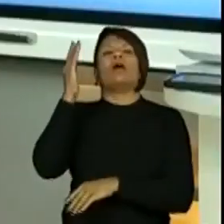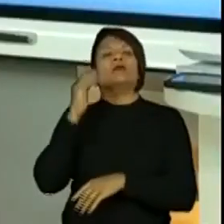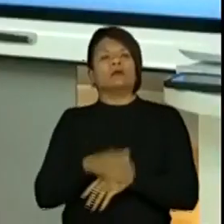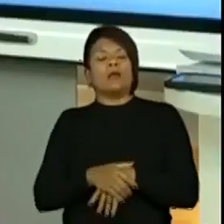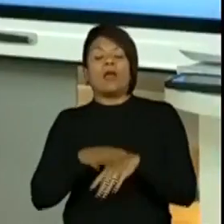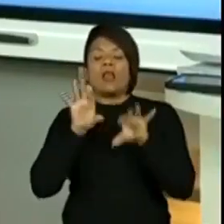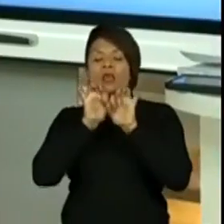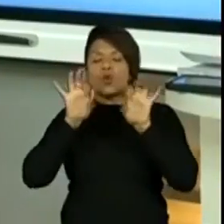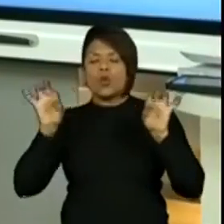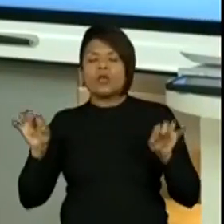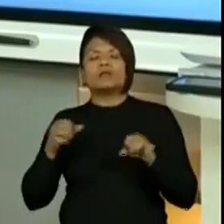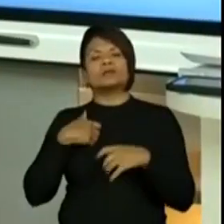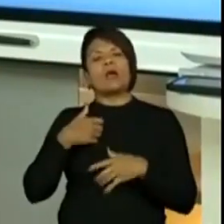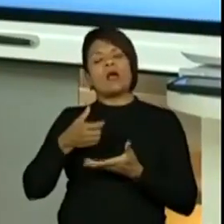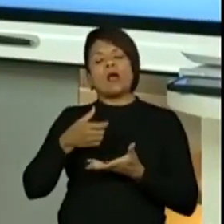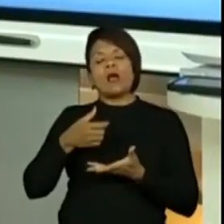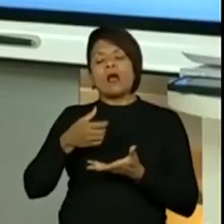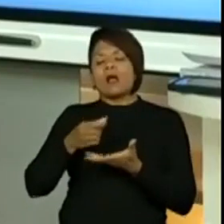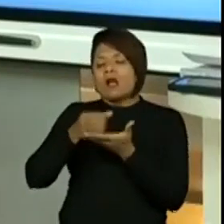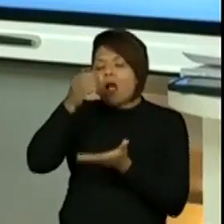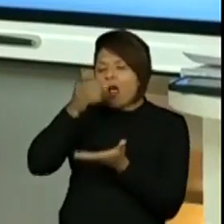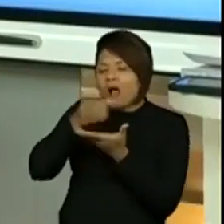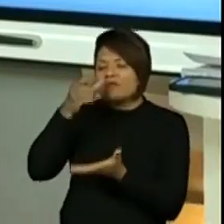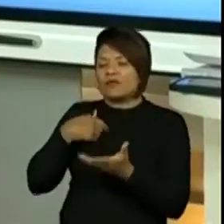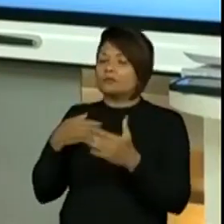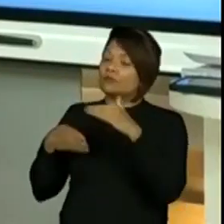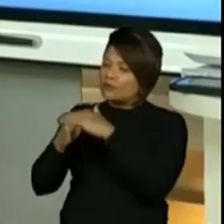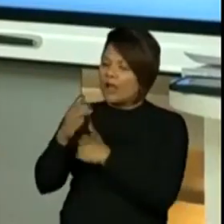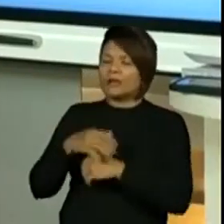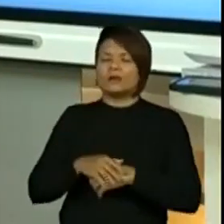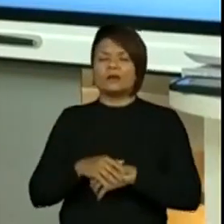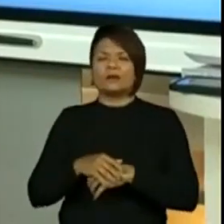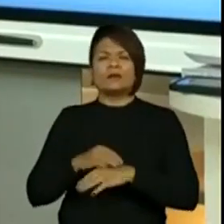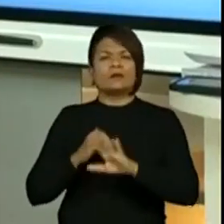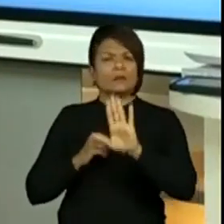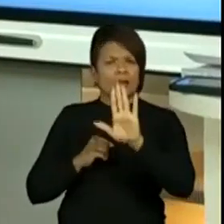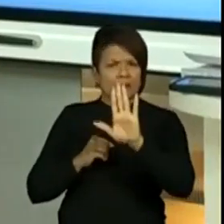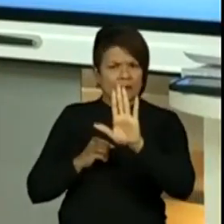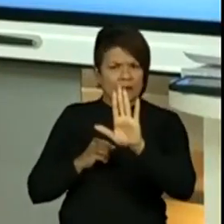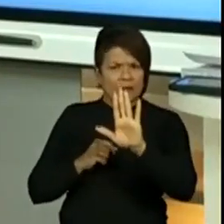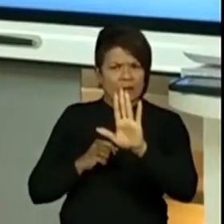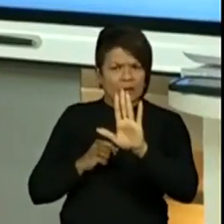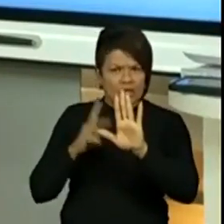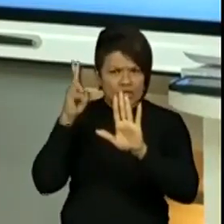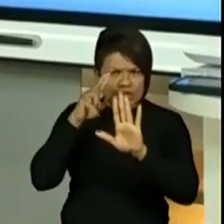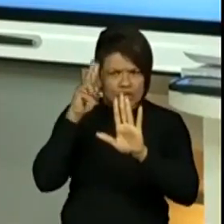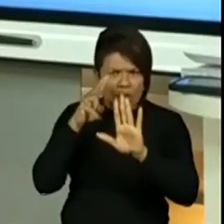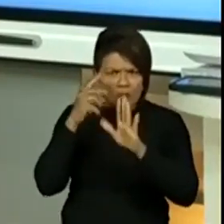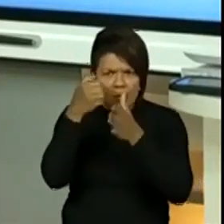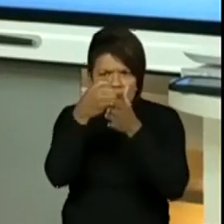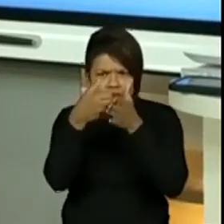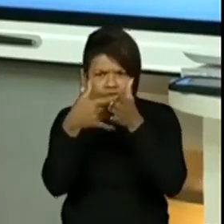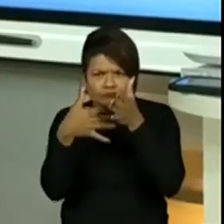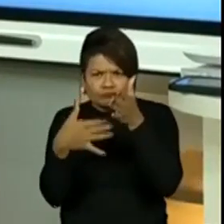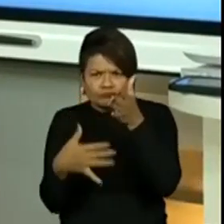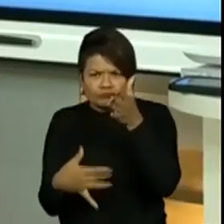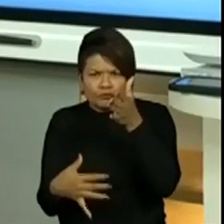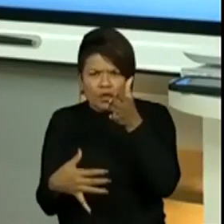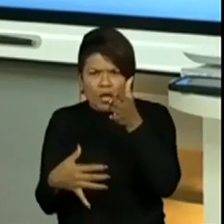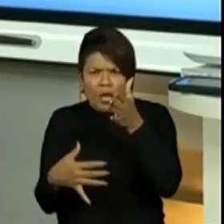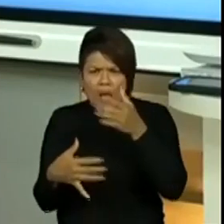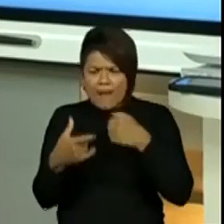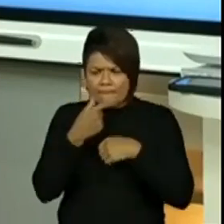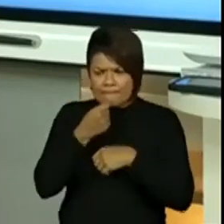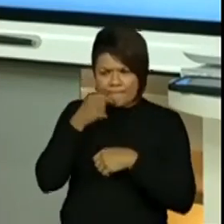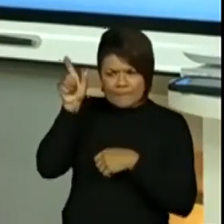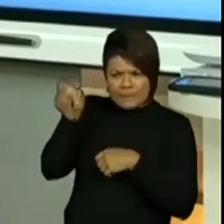para você que está do outro lado aí. O que vai acontecer nessa história? O Joãozinho Sem Medo vai conseguir passar a